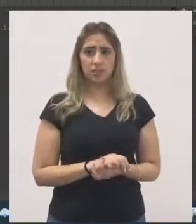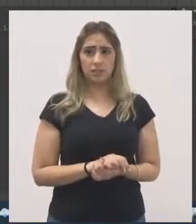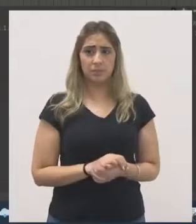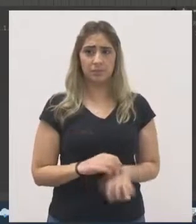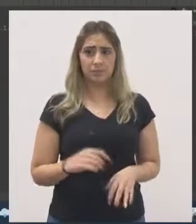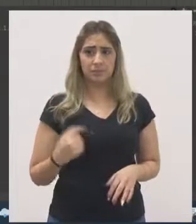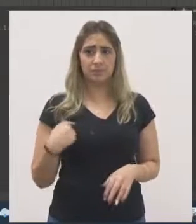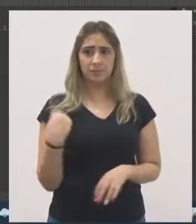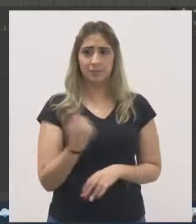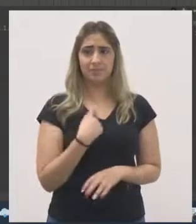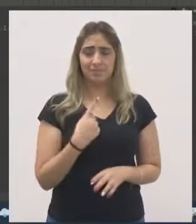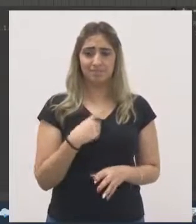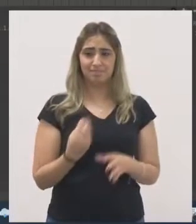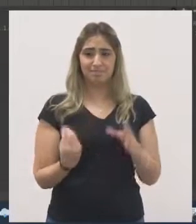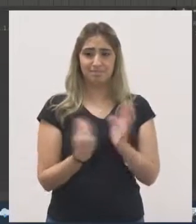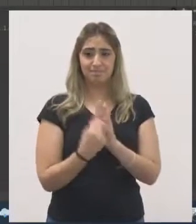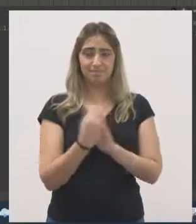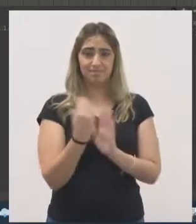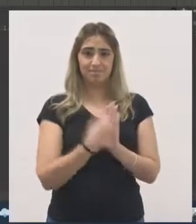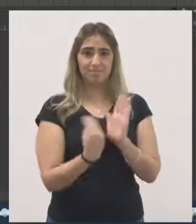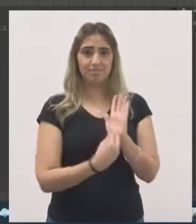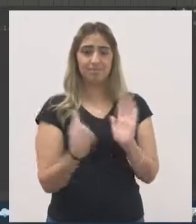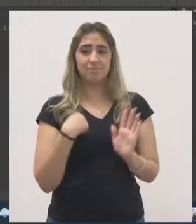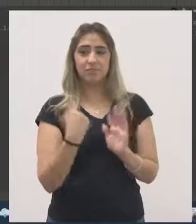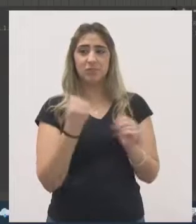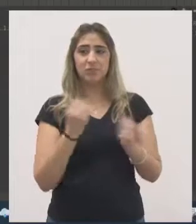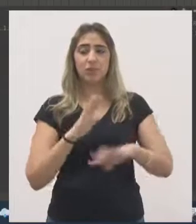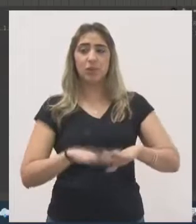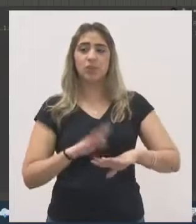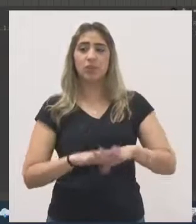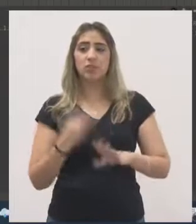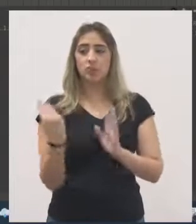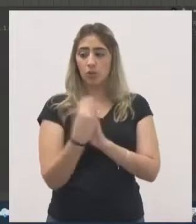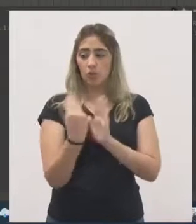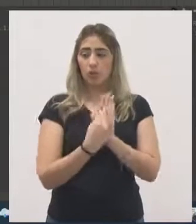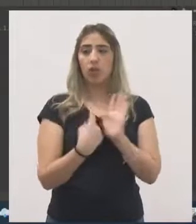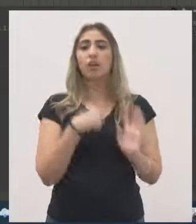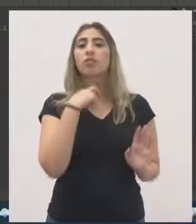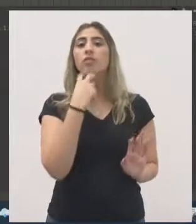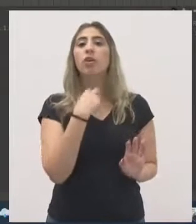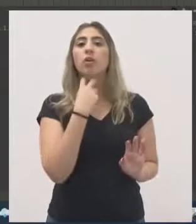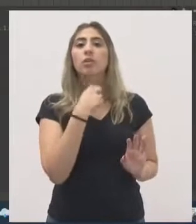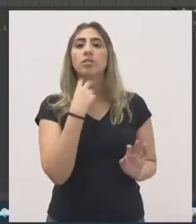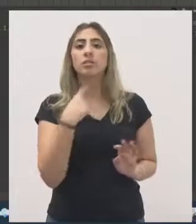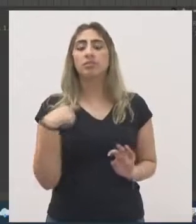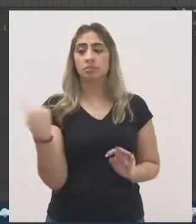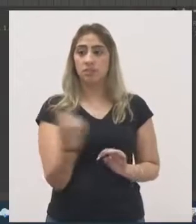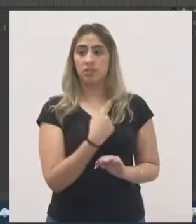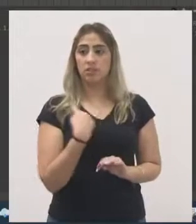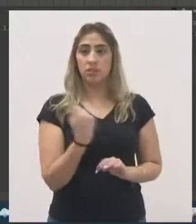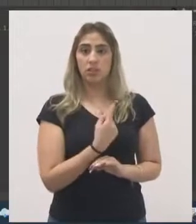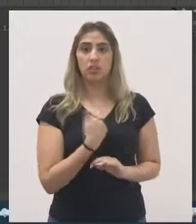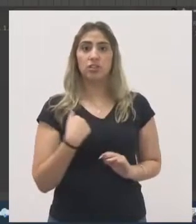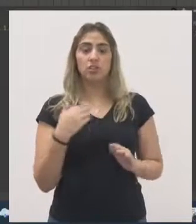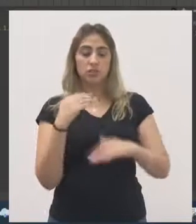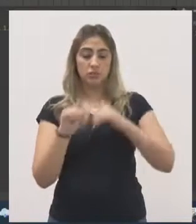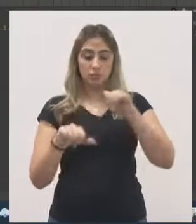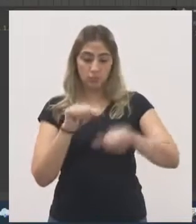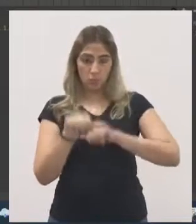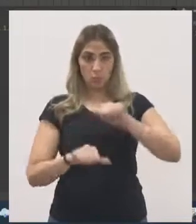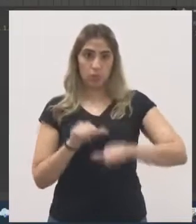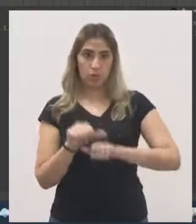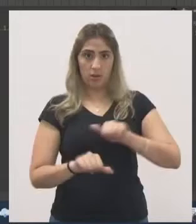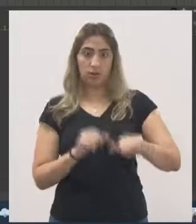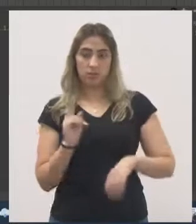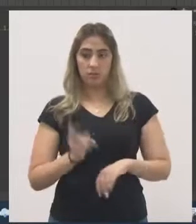Reaper, que são os plugins que a gente pode aplicar nas vozes para a gente alterar, né?